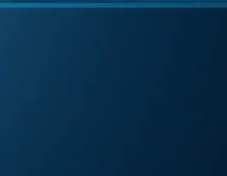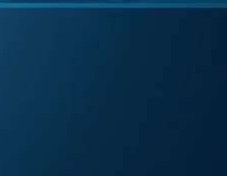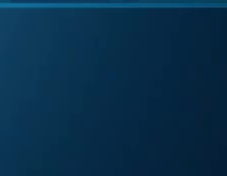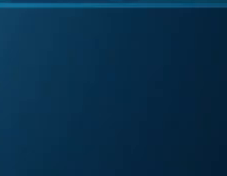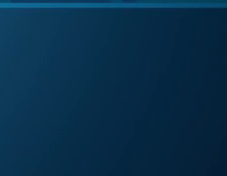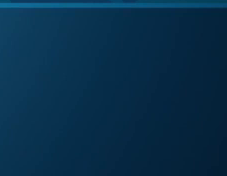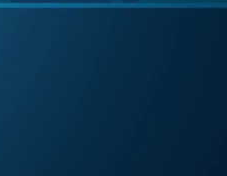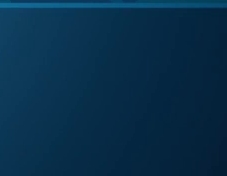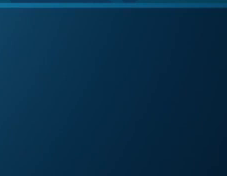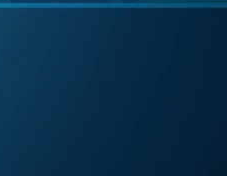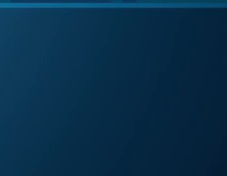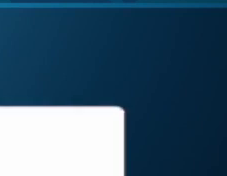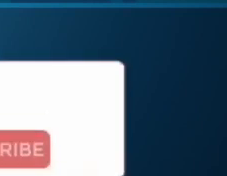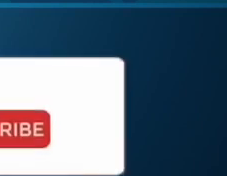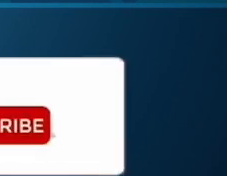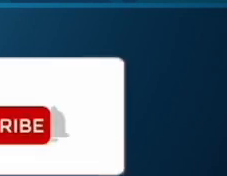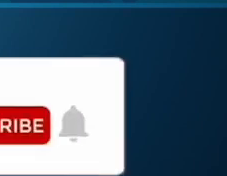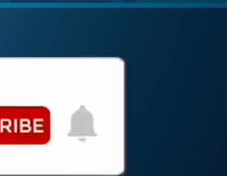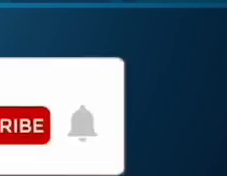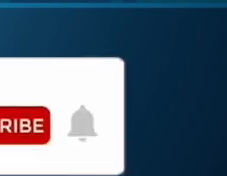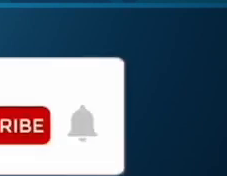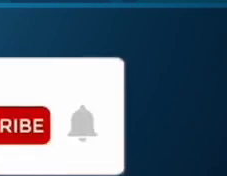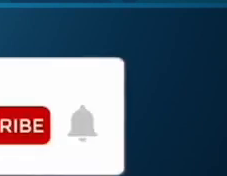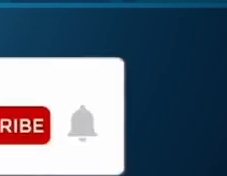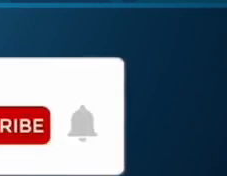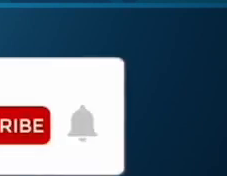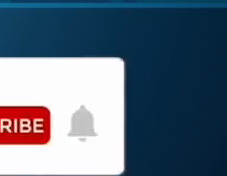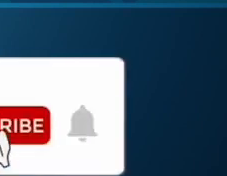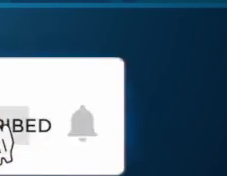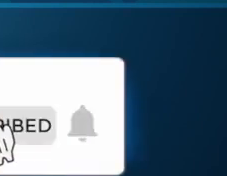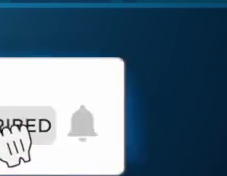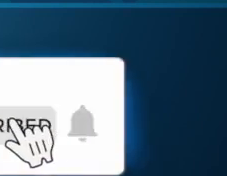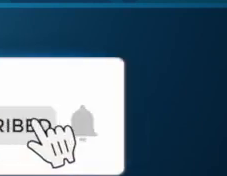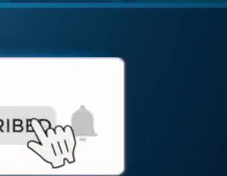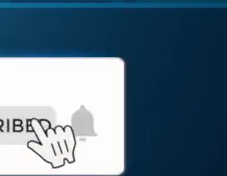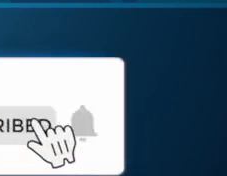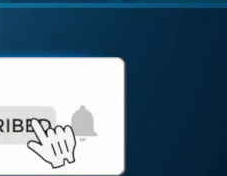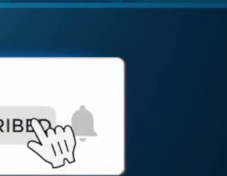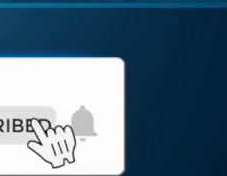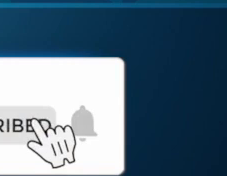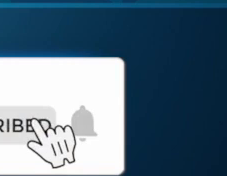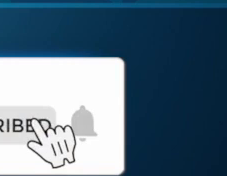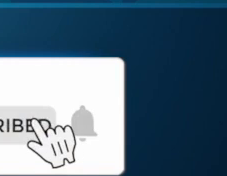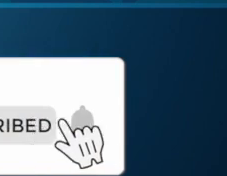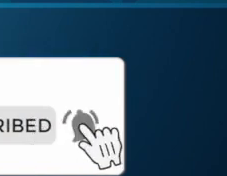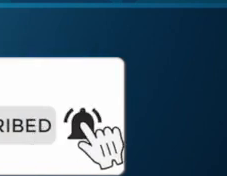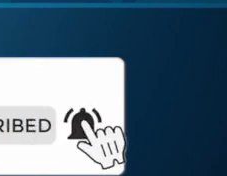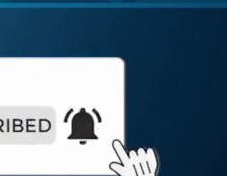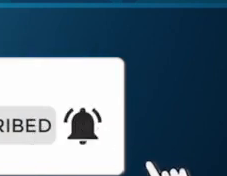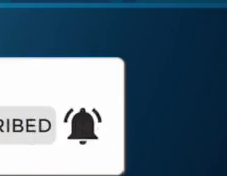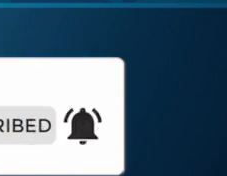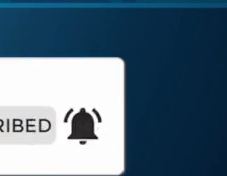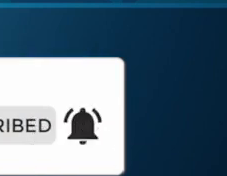A tu retang informação factuais no atuais, que te haluha, inscreva e ha canal RTL,